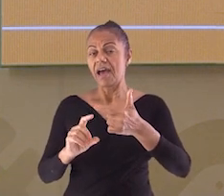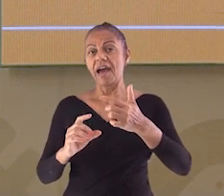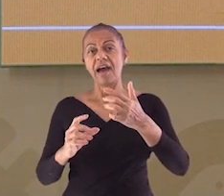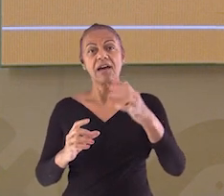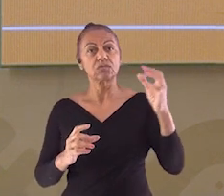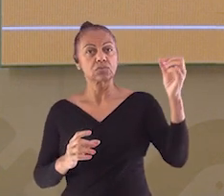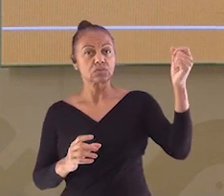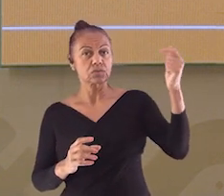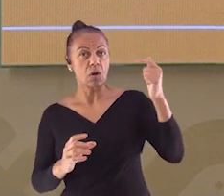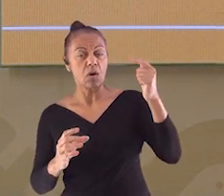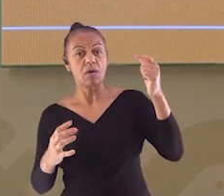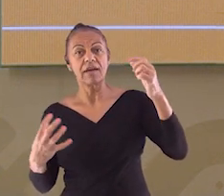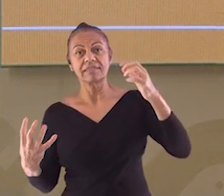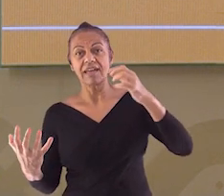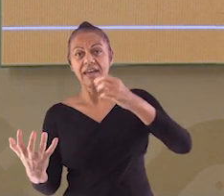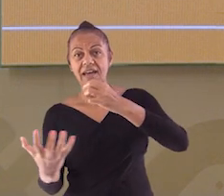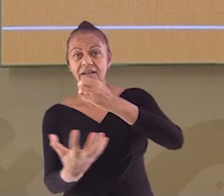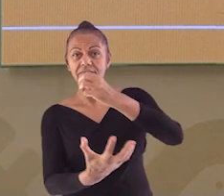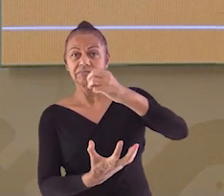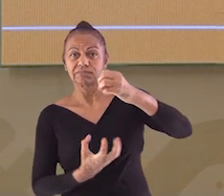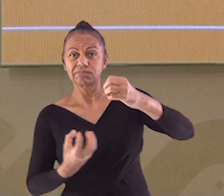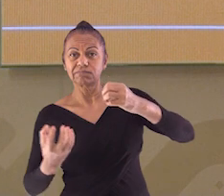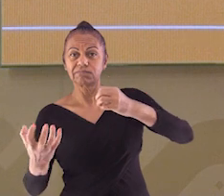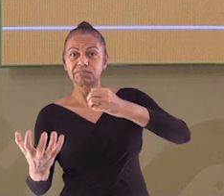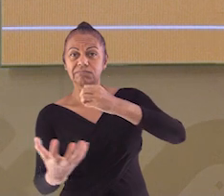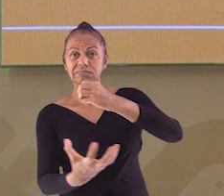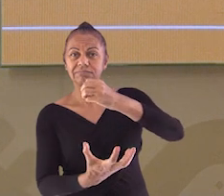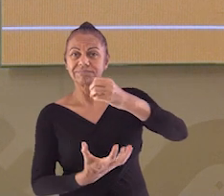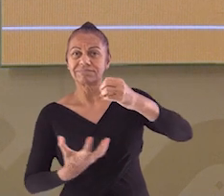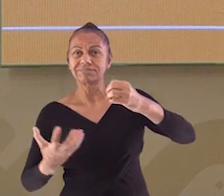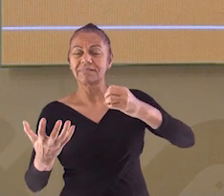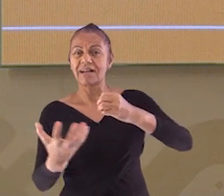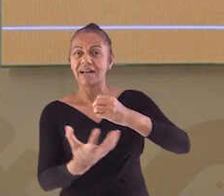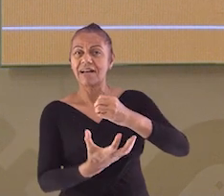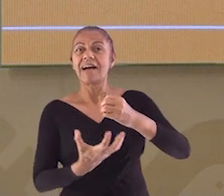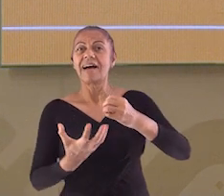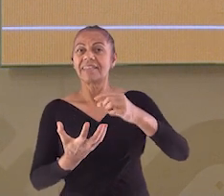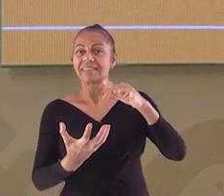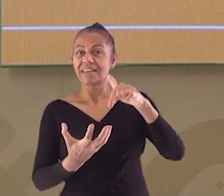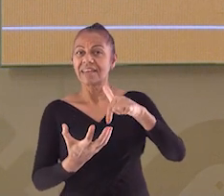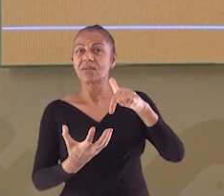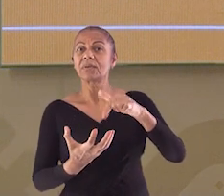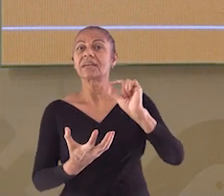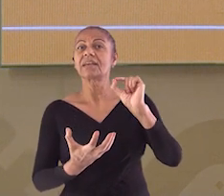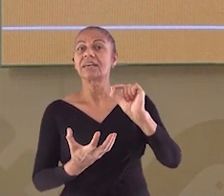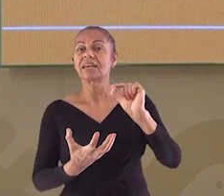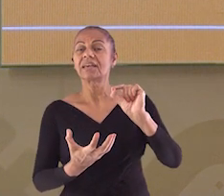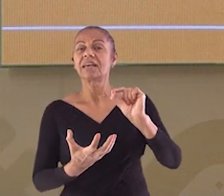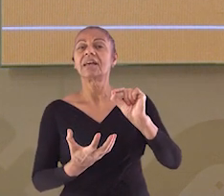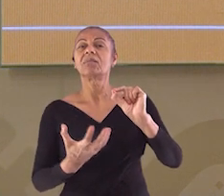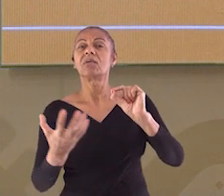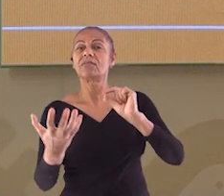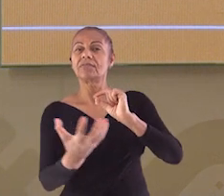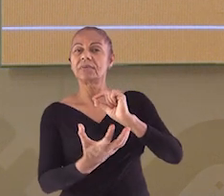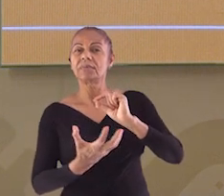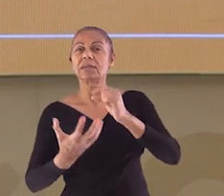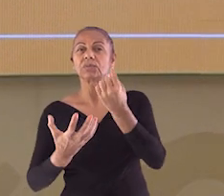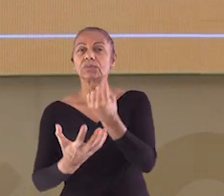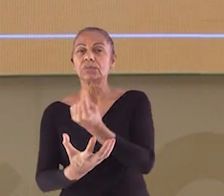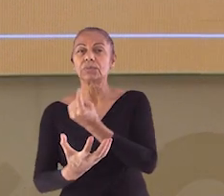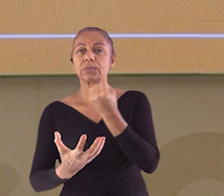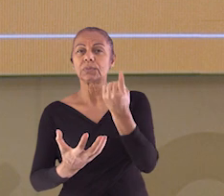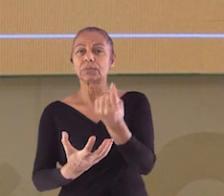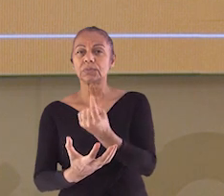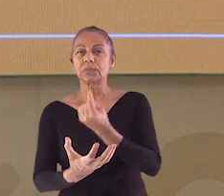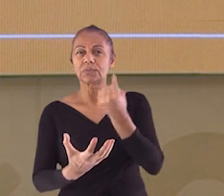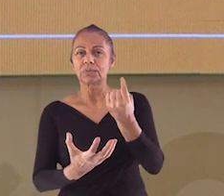ano, ela também está realizando aquele movimento que eu expliquei para vocês, que é o de rotação.